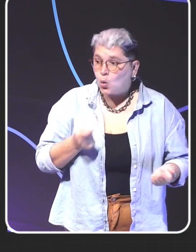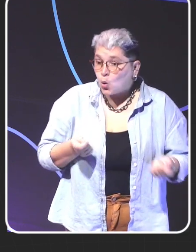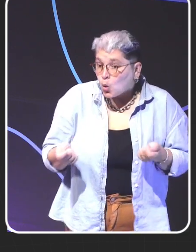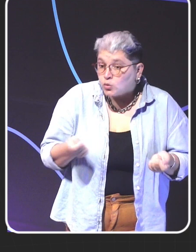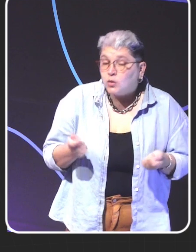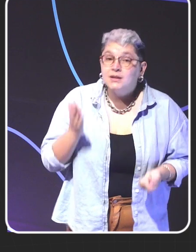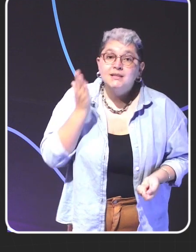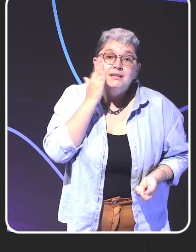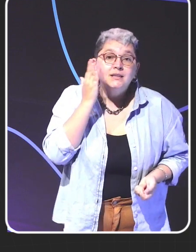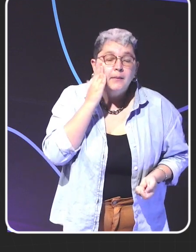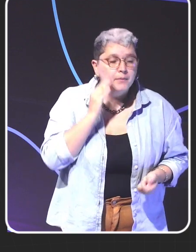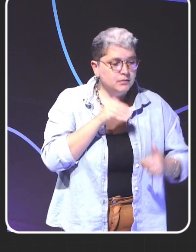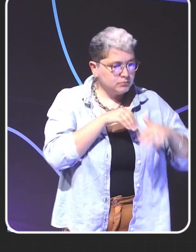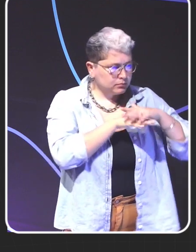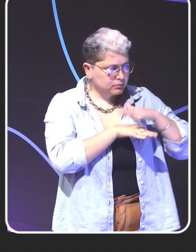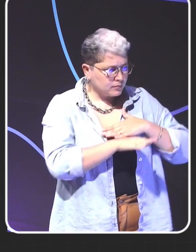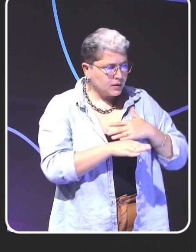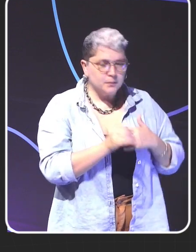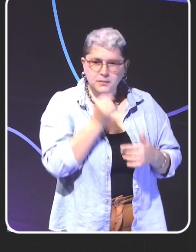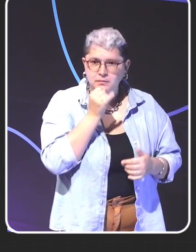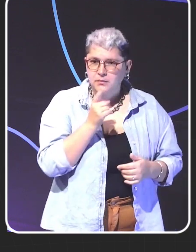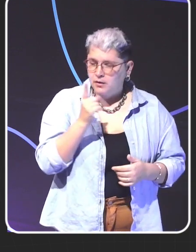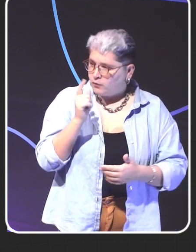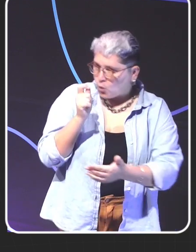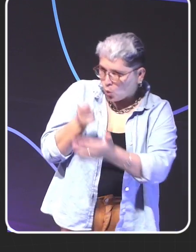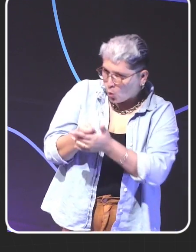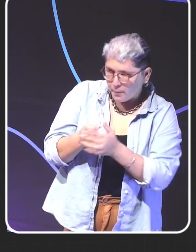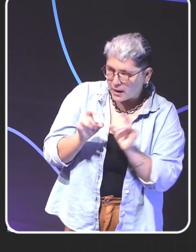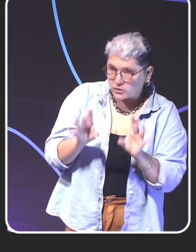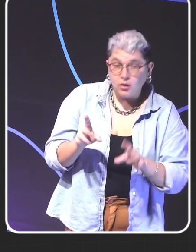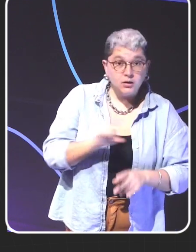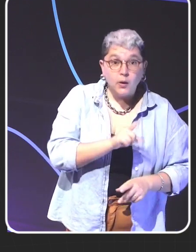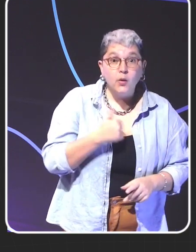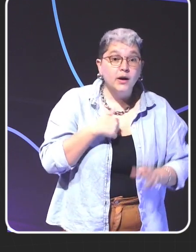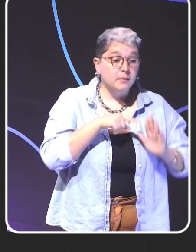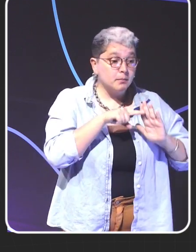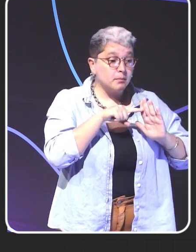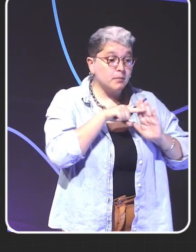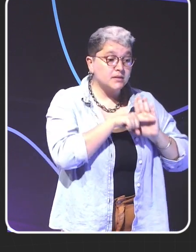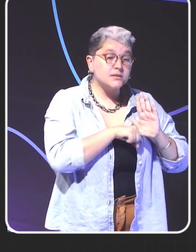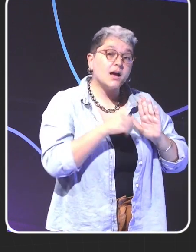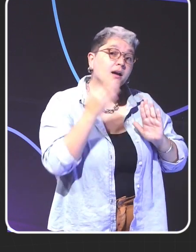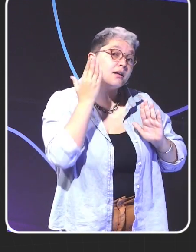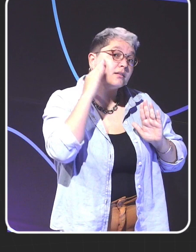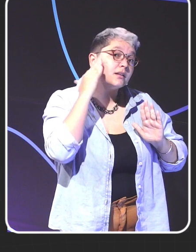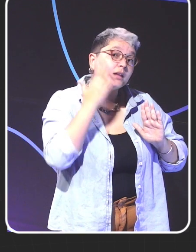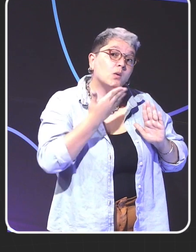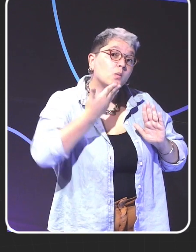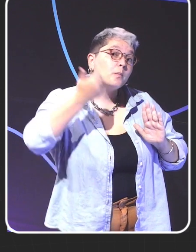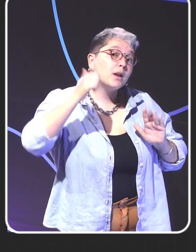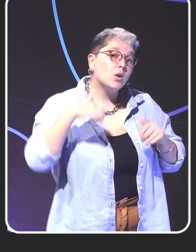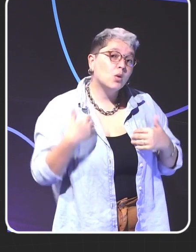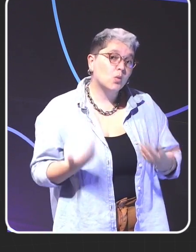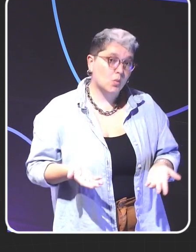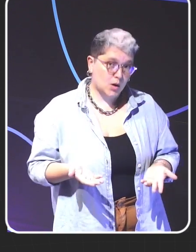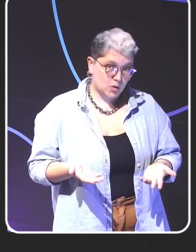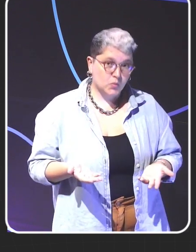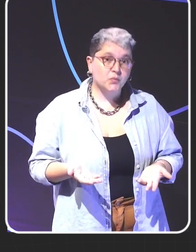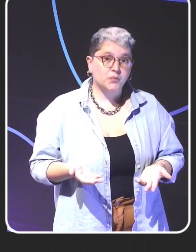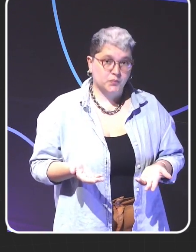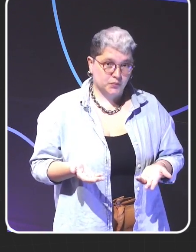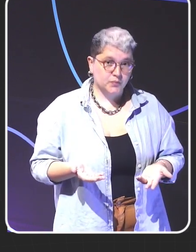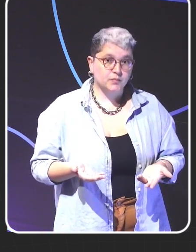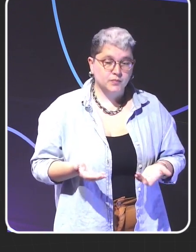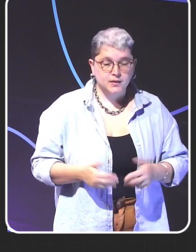não só quero comprar, eu quero entender o que que é o melhor, o que que ela tem ali na disposição. E eu quero também ter um